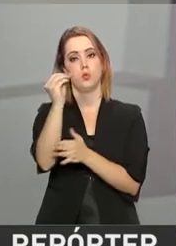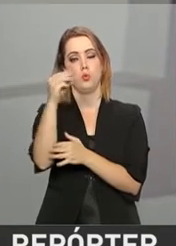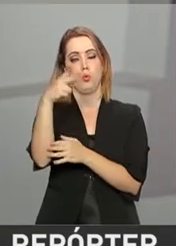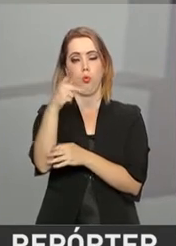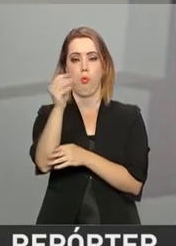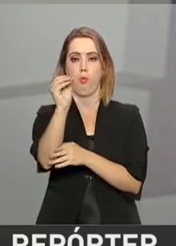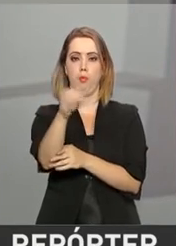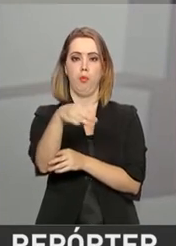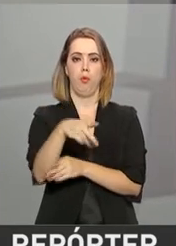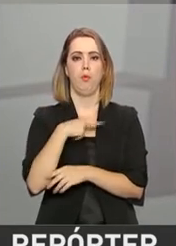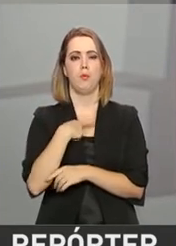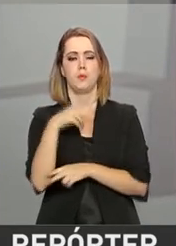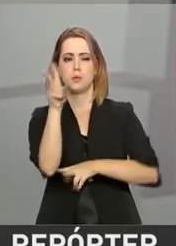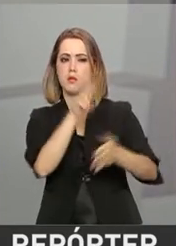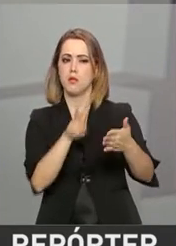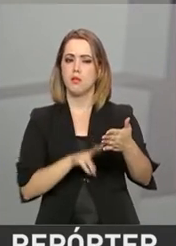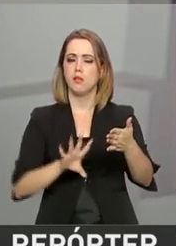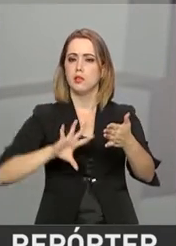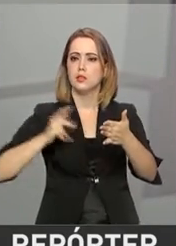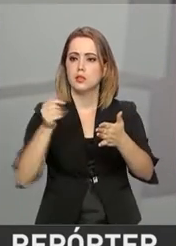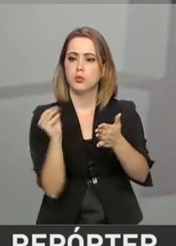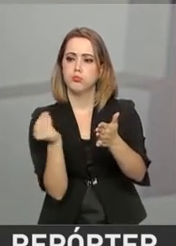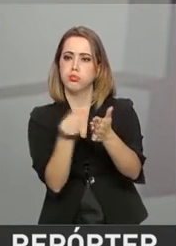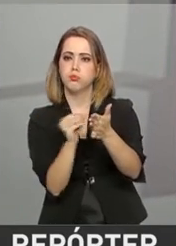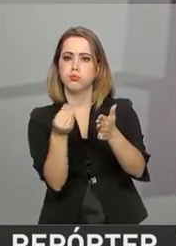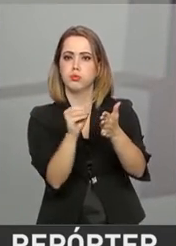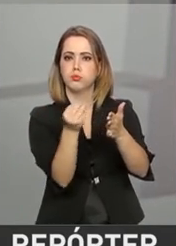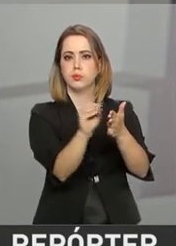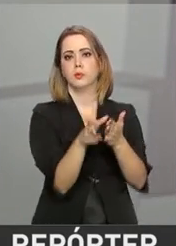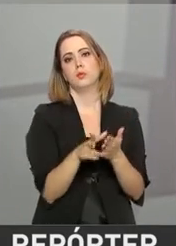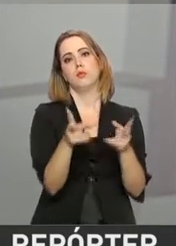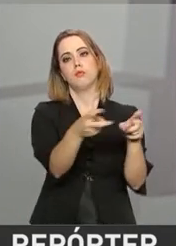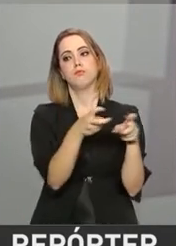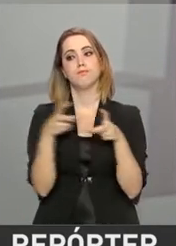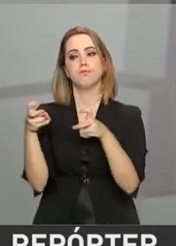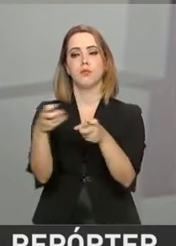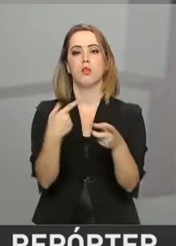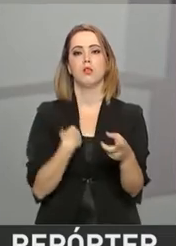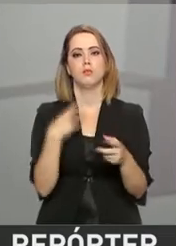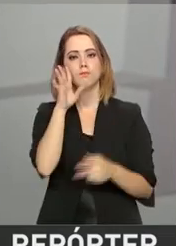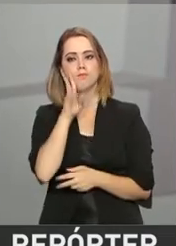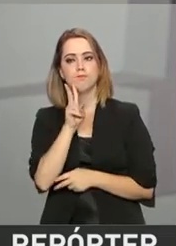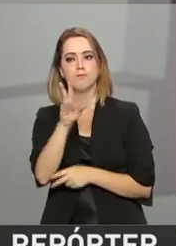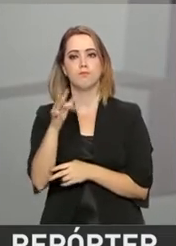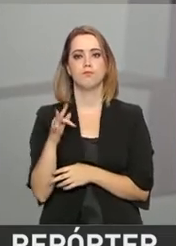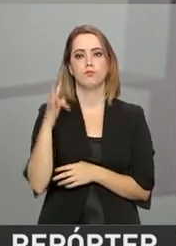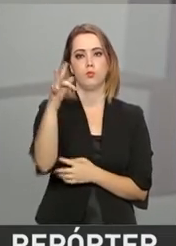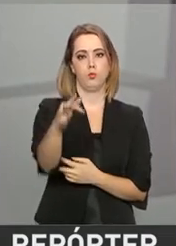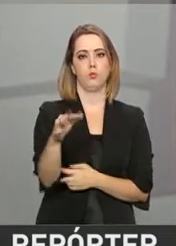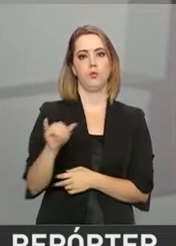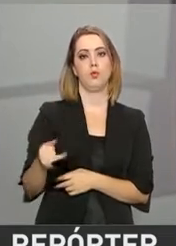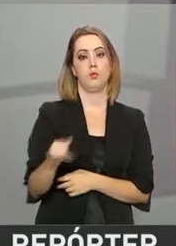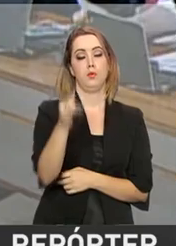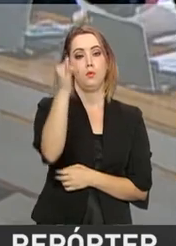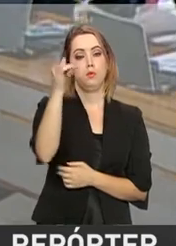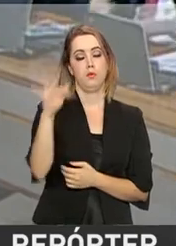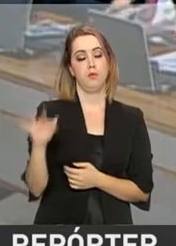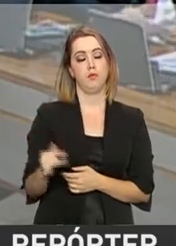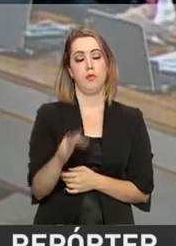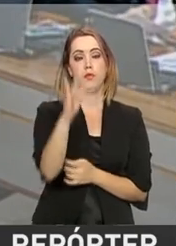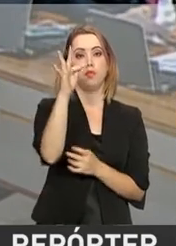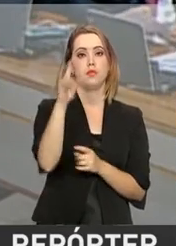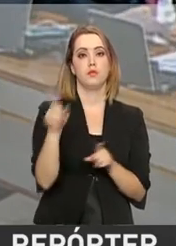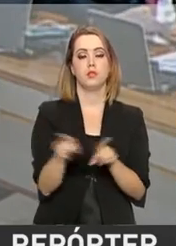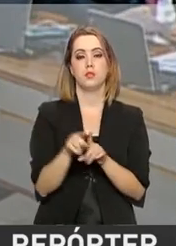combinação dos fatores é nas expectativas é projeções de inflação é evolução favorável